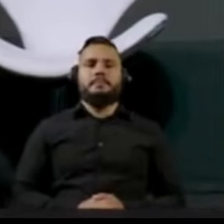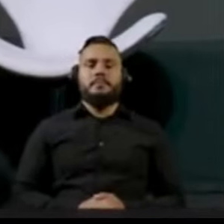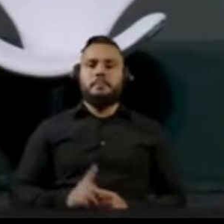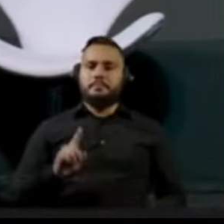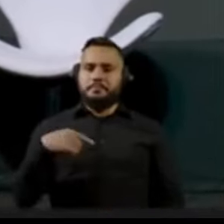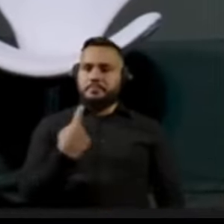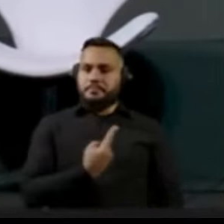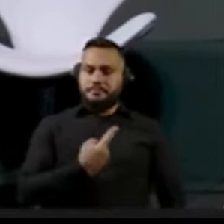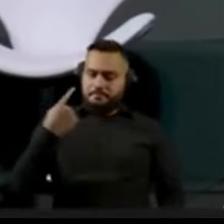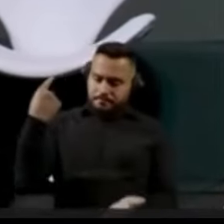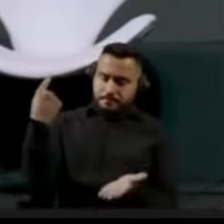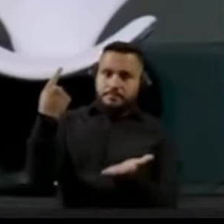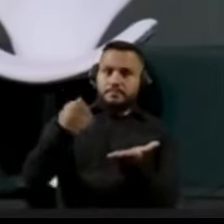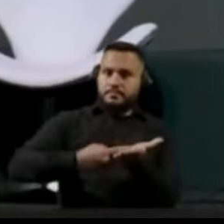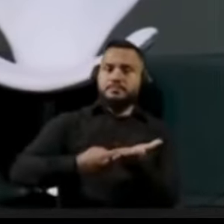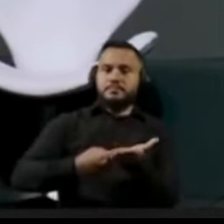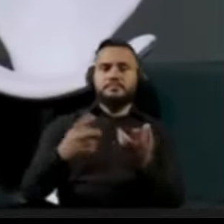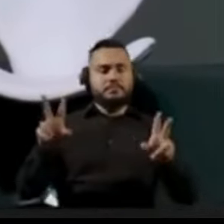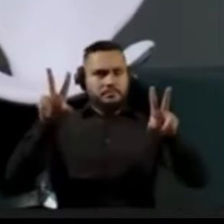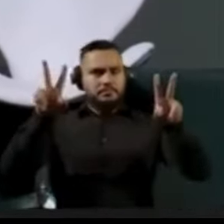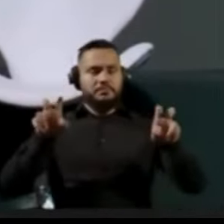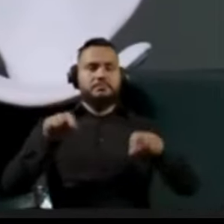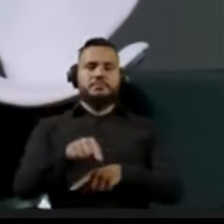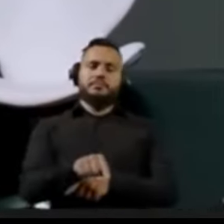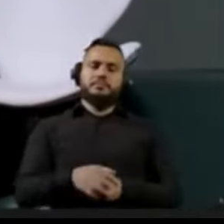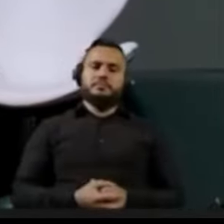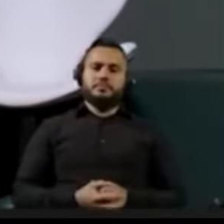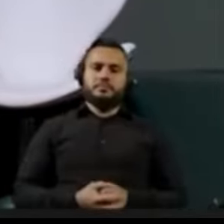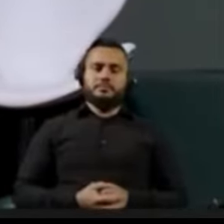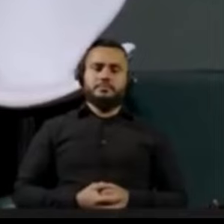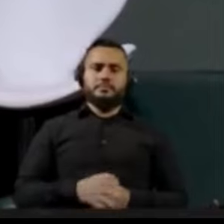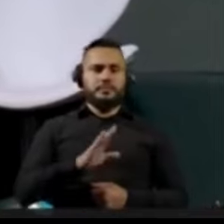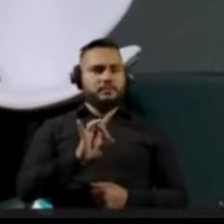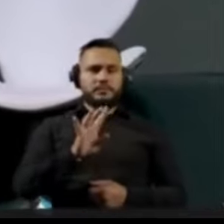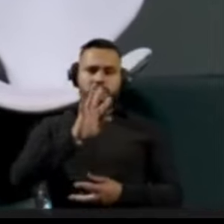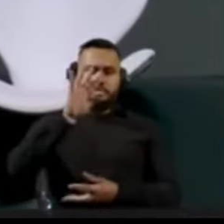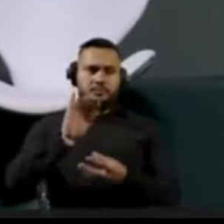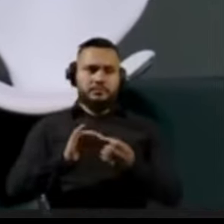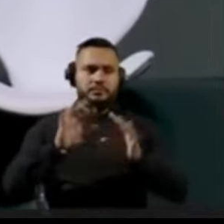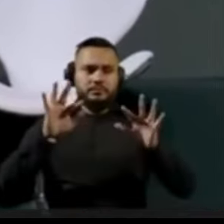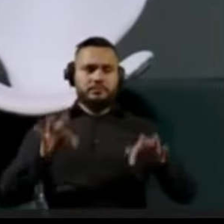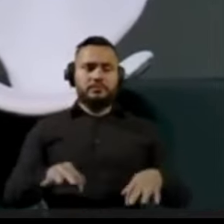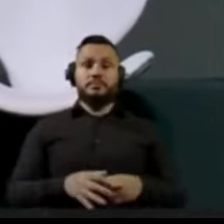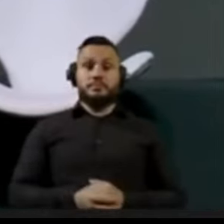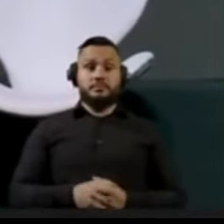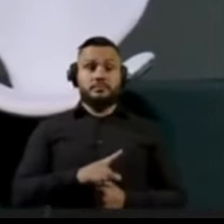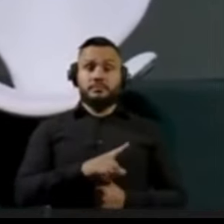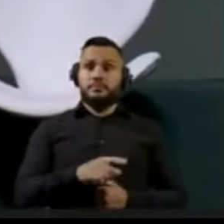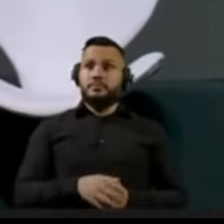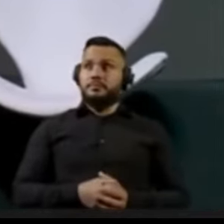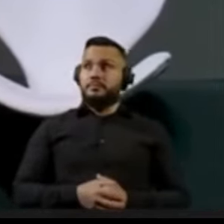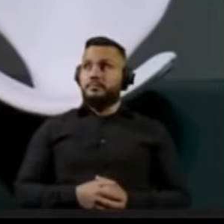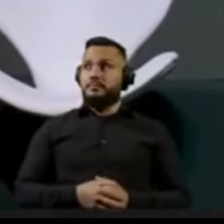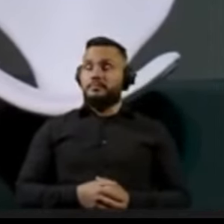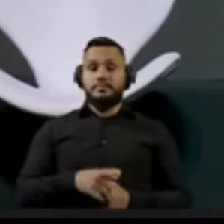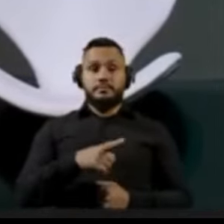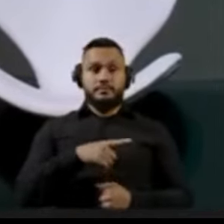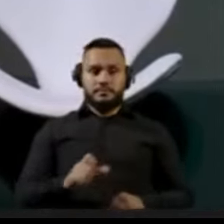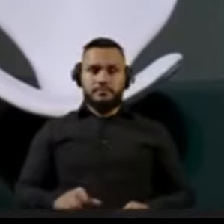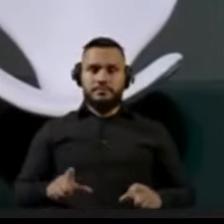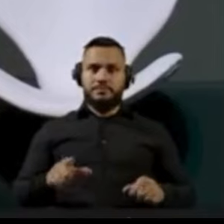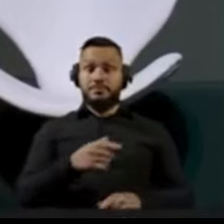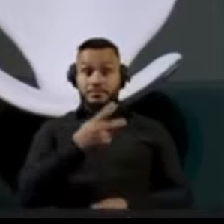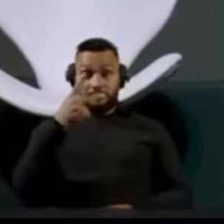Nós estamos comprometidos com essa pauta, apesar, Rodrigo, só para finalizar, que ali já tem o censor das minhas palavras ali, o